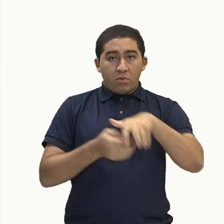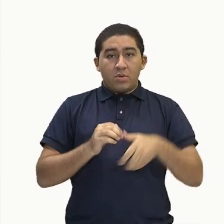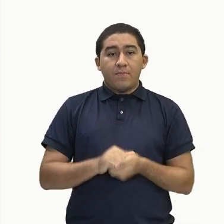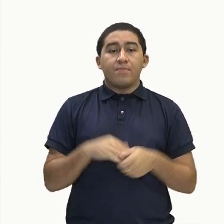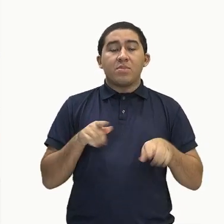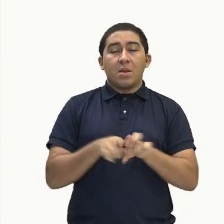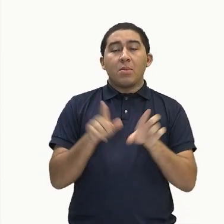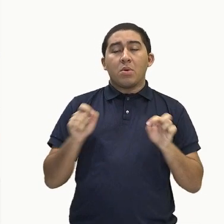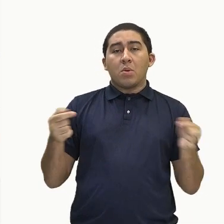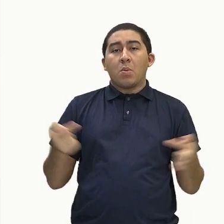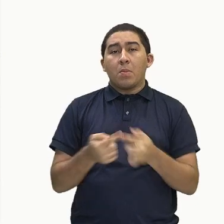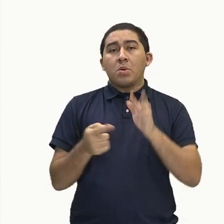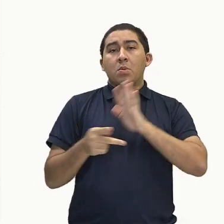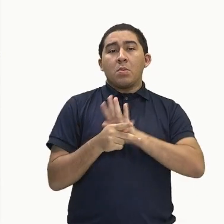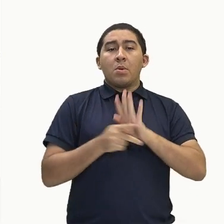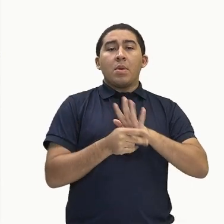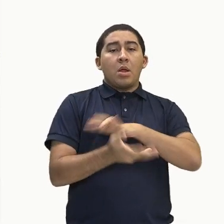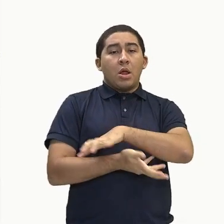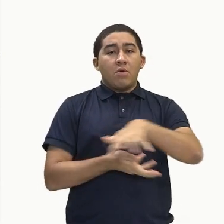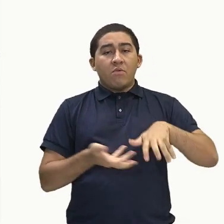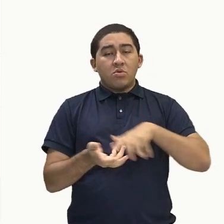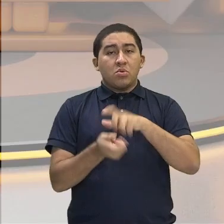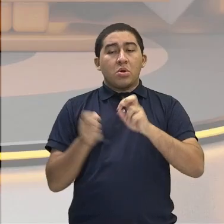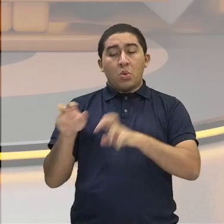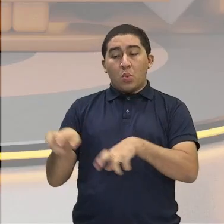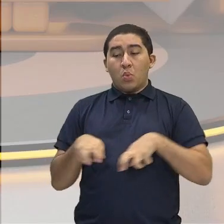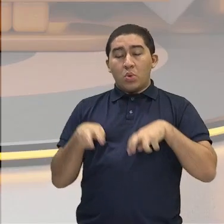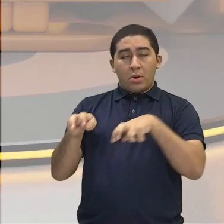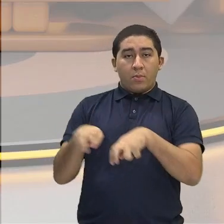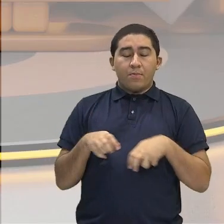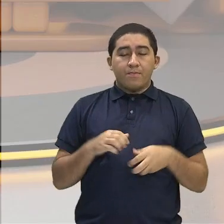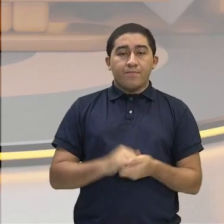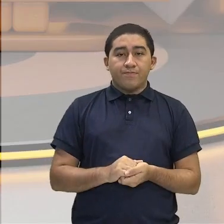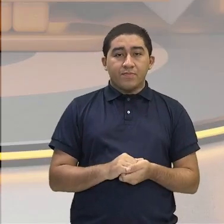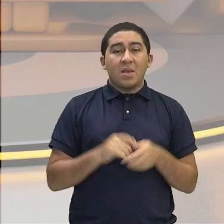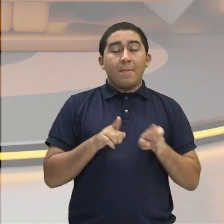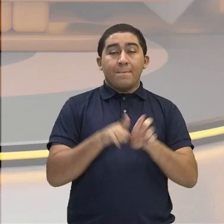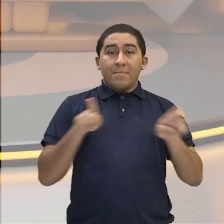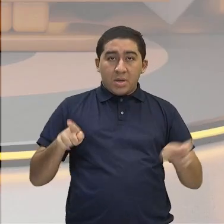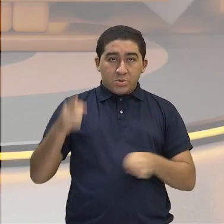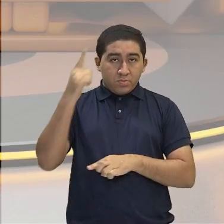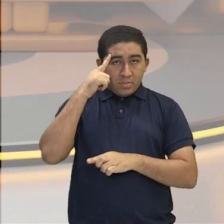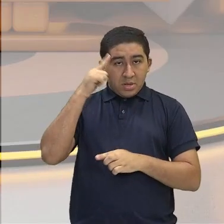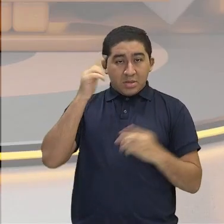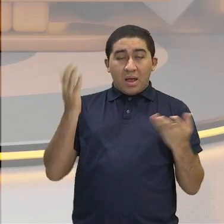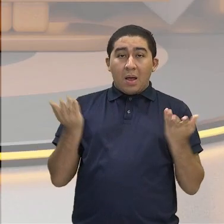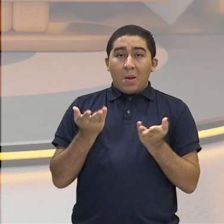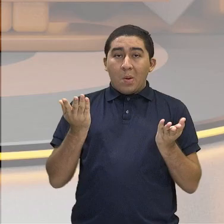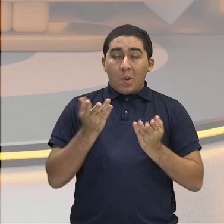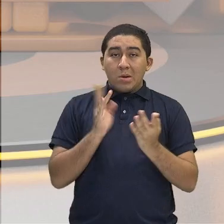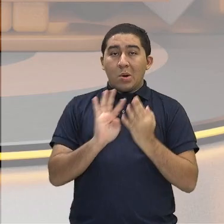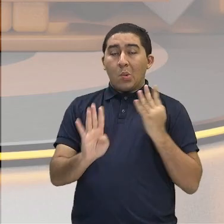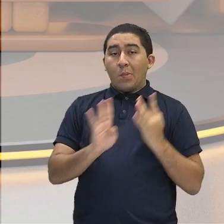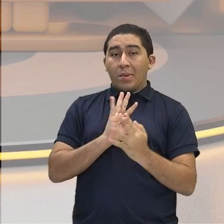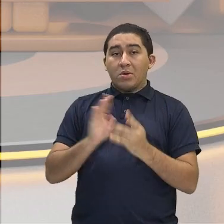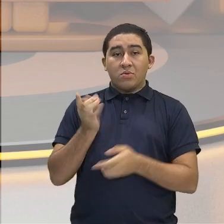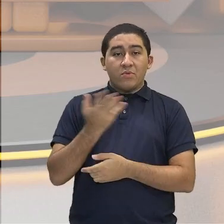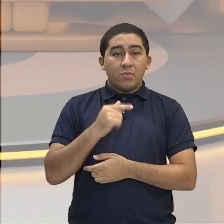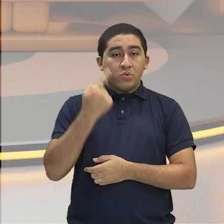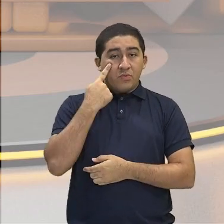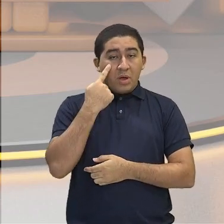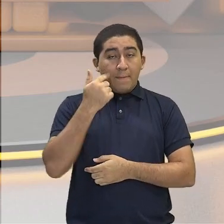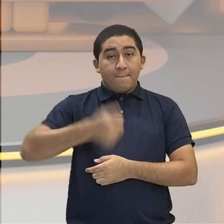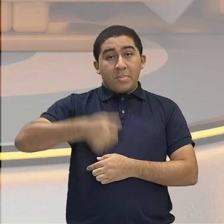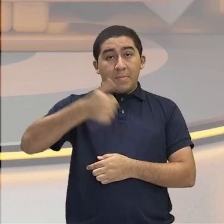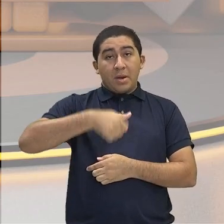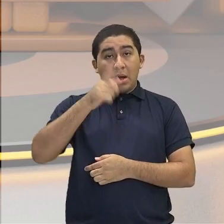são consideradas como revoltas rurais. Já no meio urbano, vamos observar a primeira delas, a Revolta da Vacina,